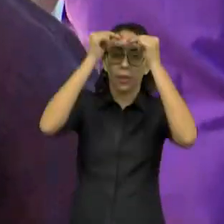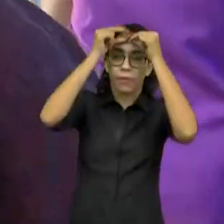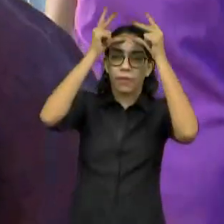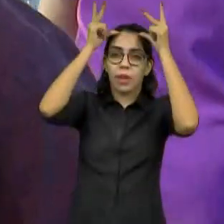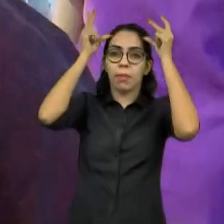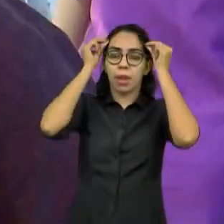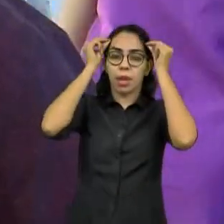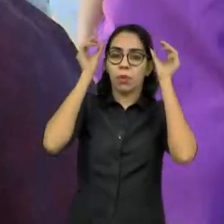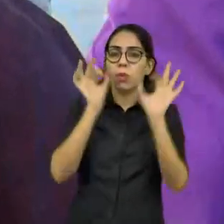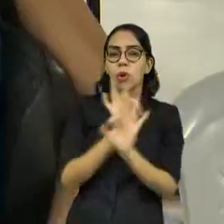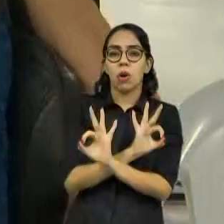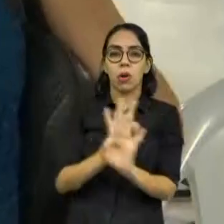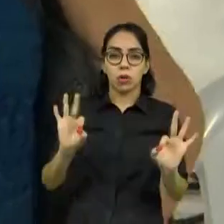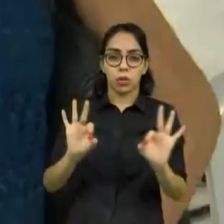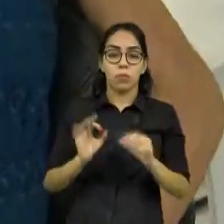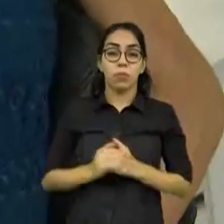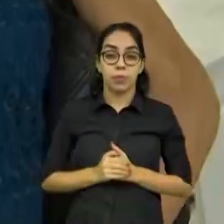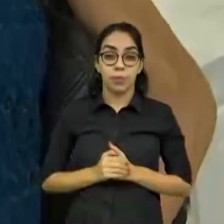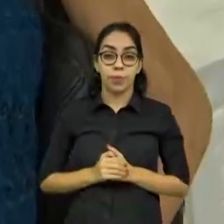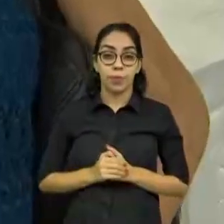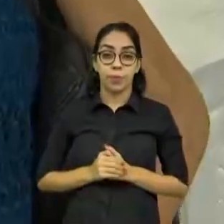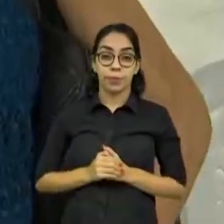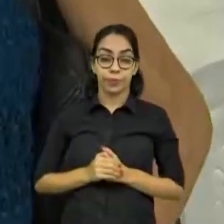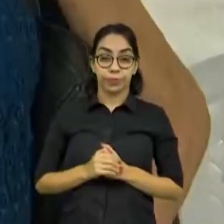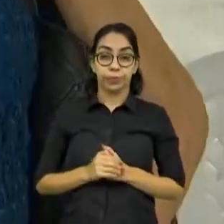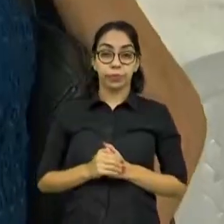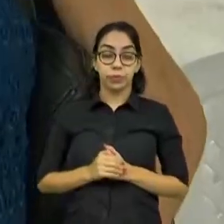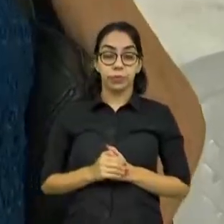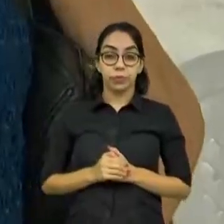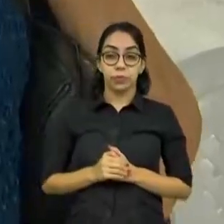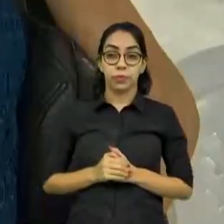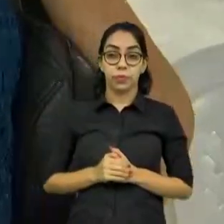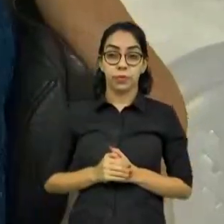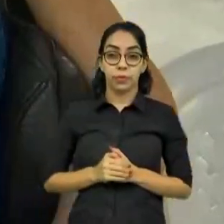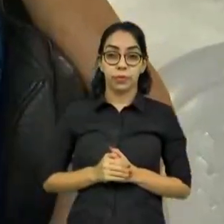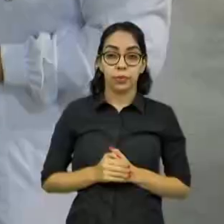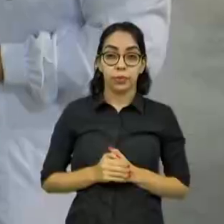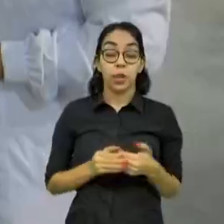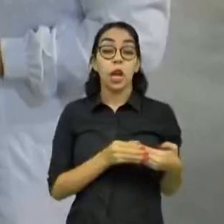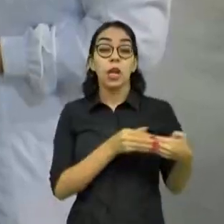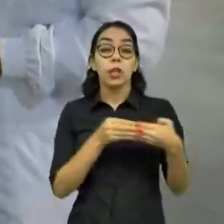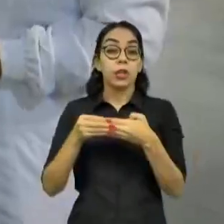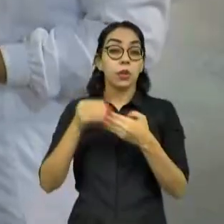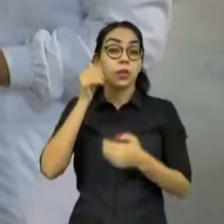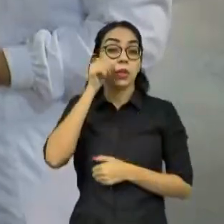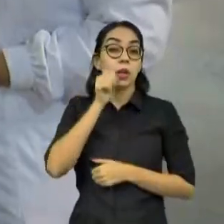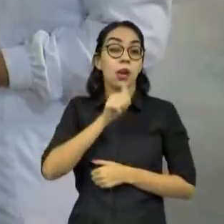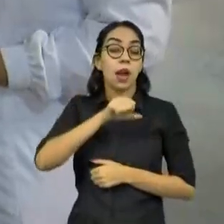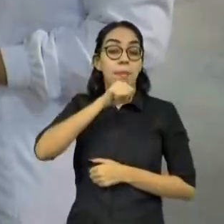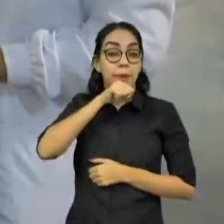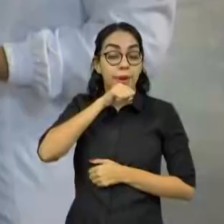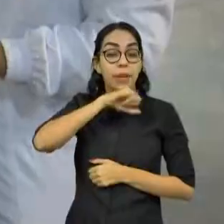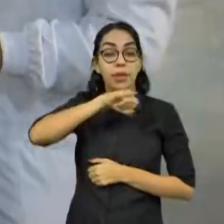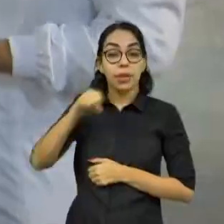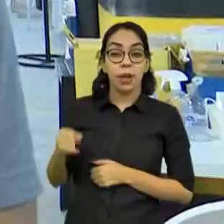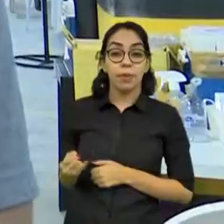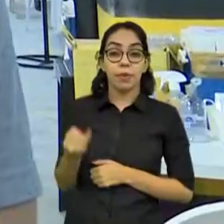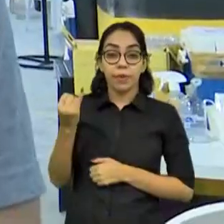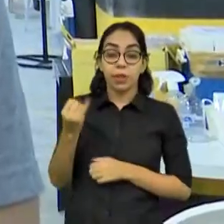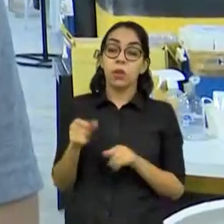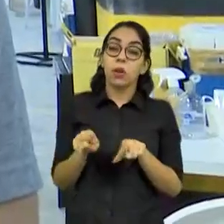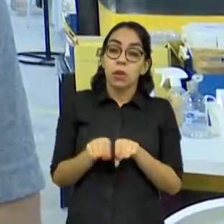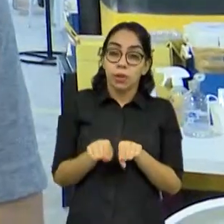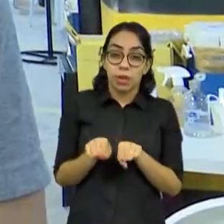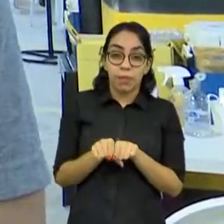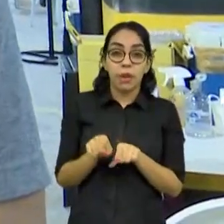importante cuidar da saúde. O Francisco trouxe a mãe dele para tomar a quarta dose e aproveitou para também se imunizar. Vi ontem